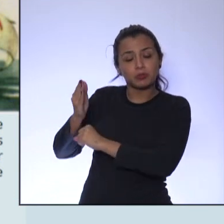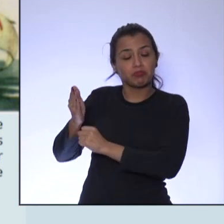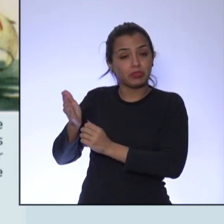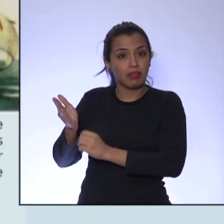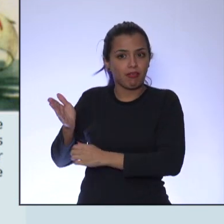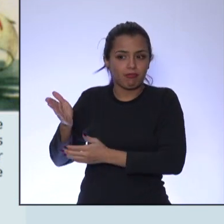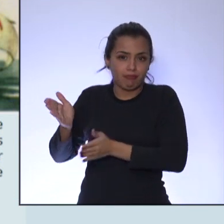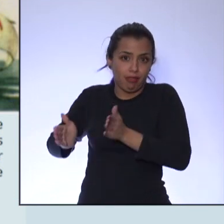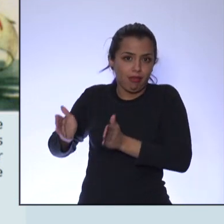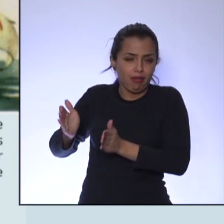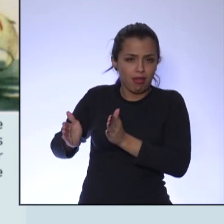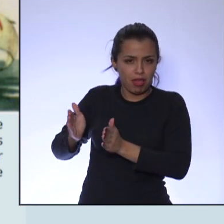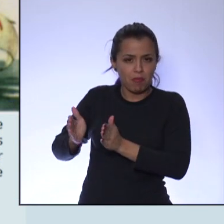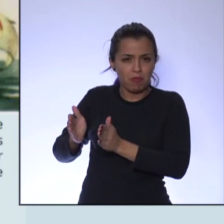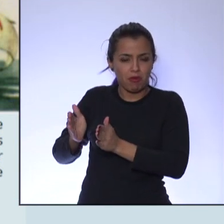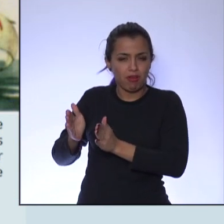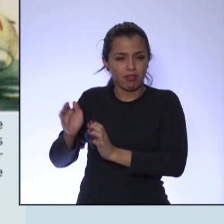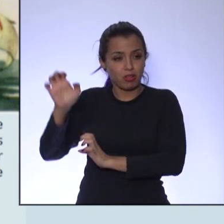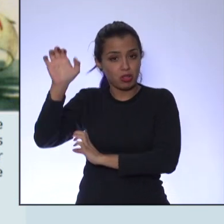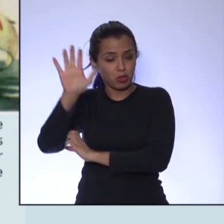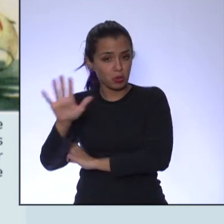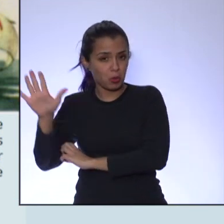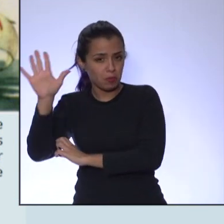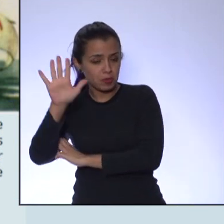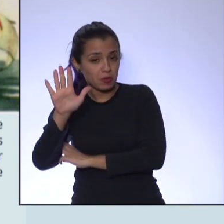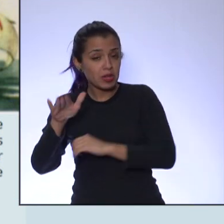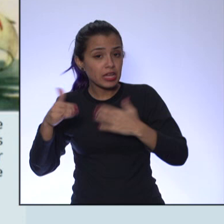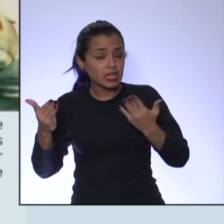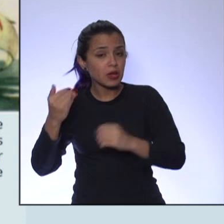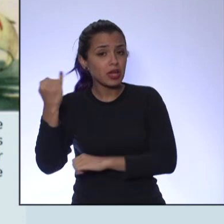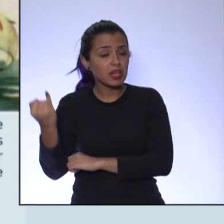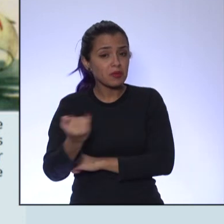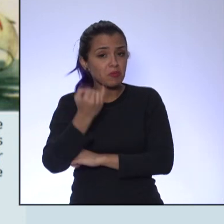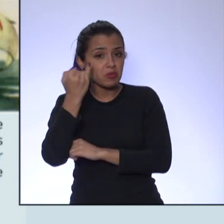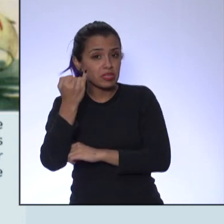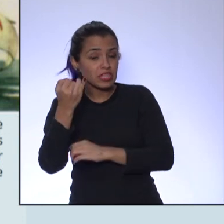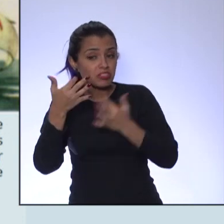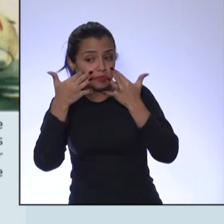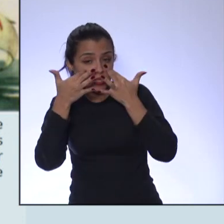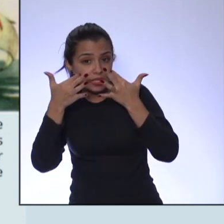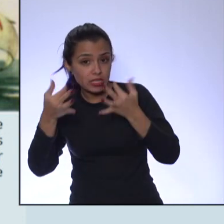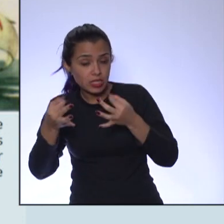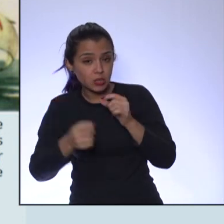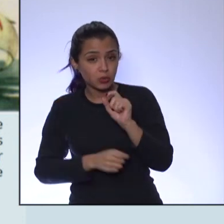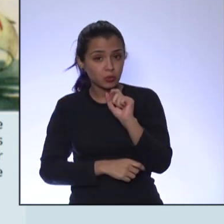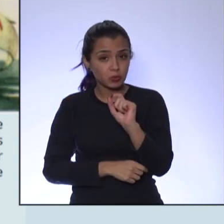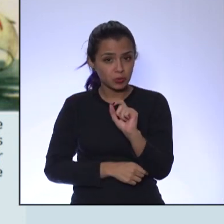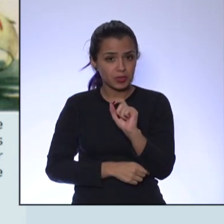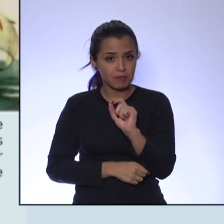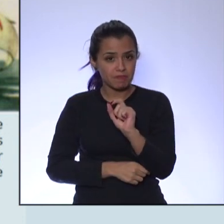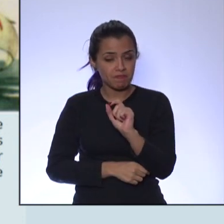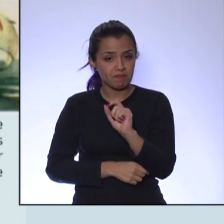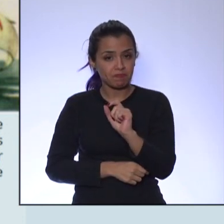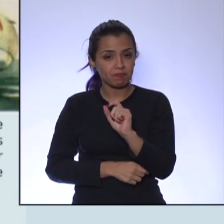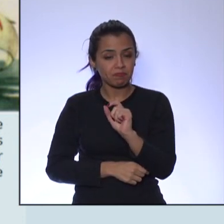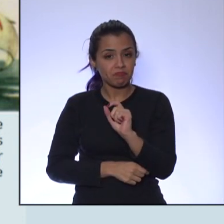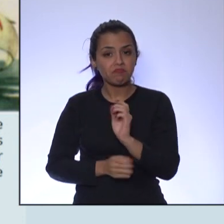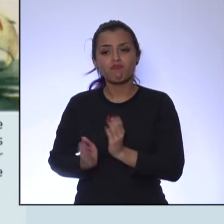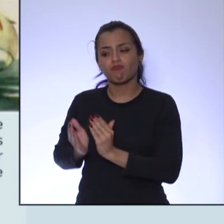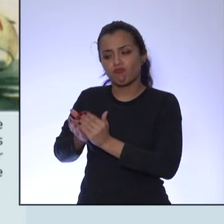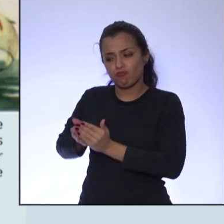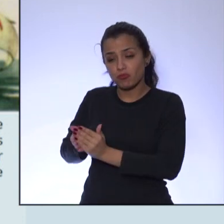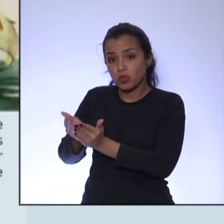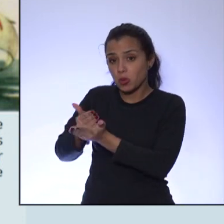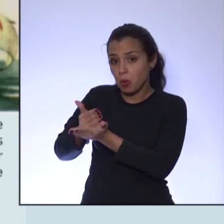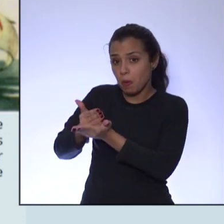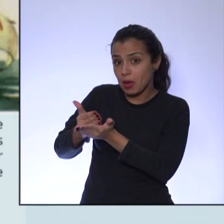poderio, na época, europeu. Então, o que é importante da gente ressaltar nesse momento? As grandes navegações têm início na